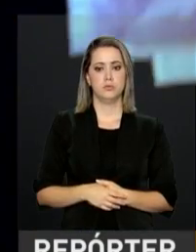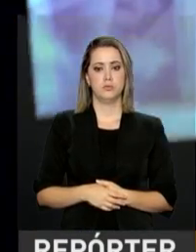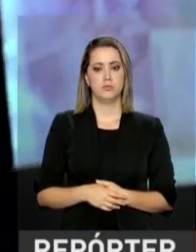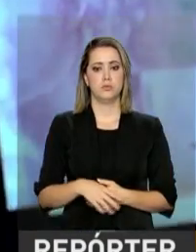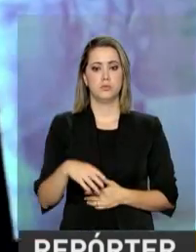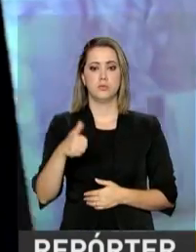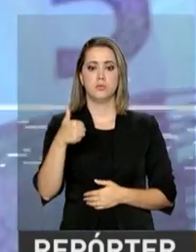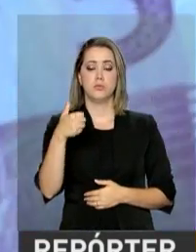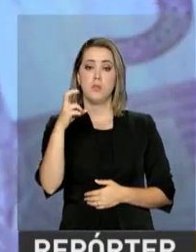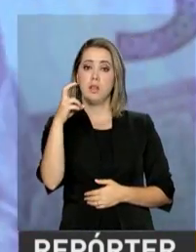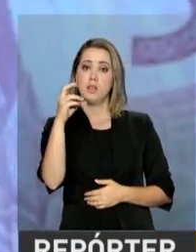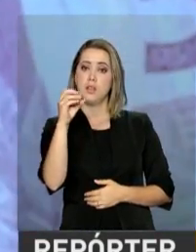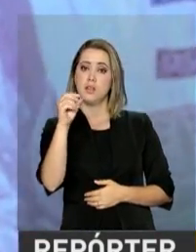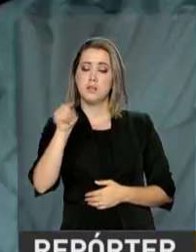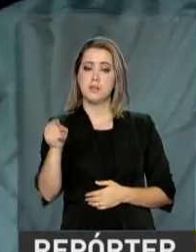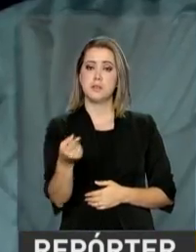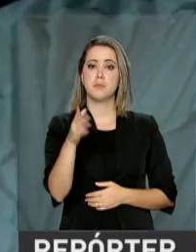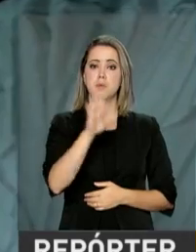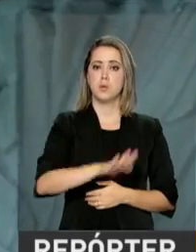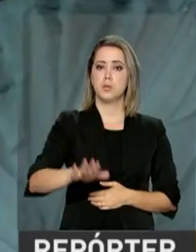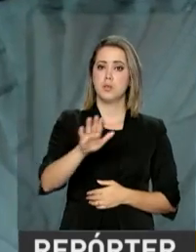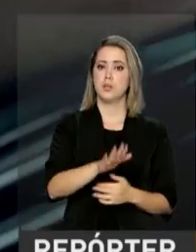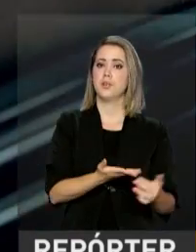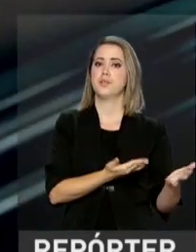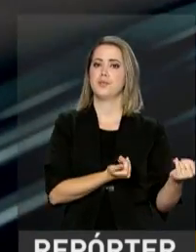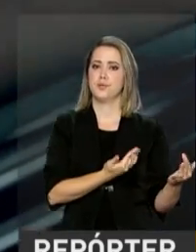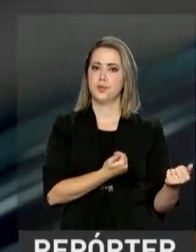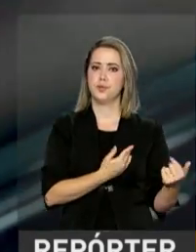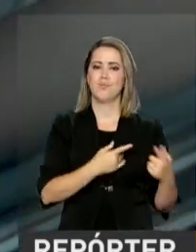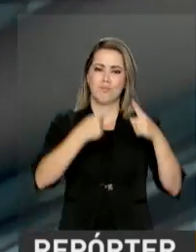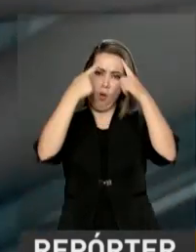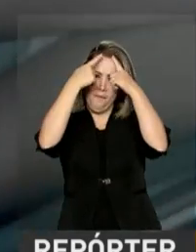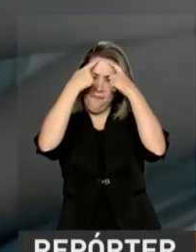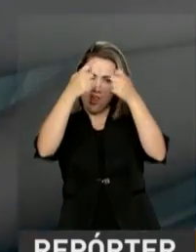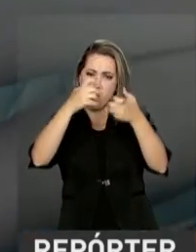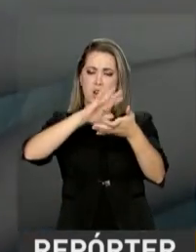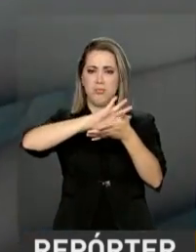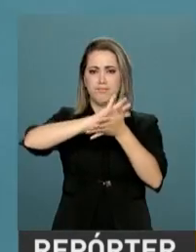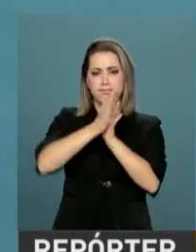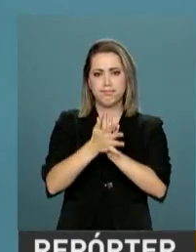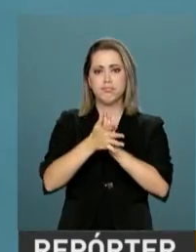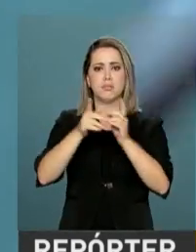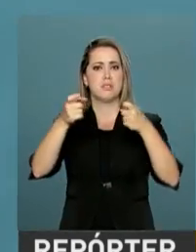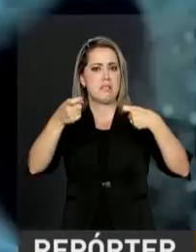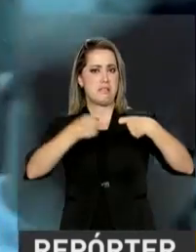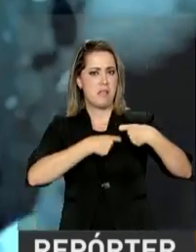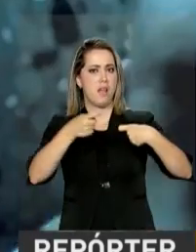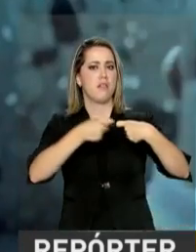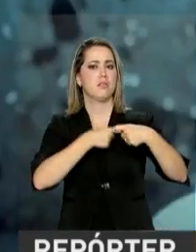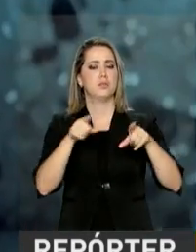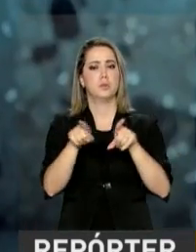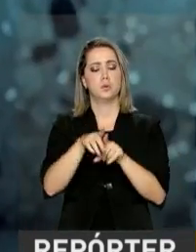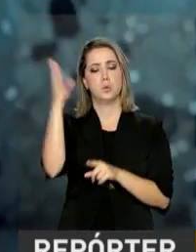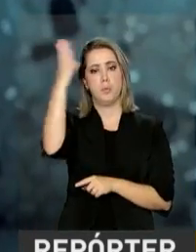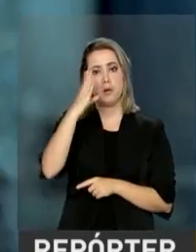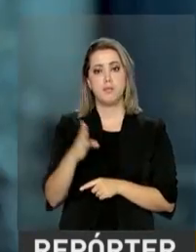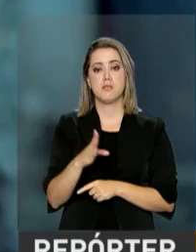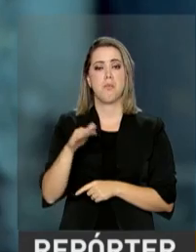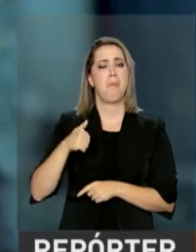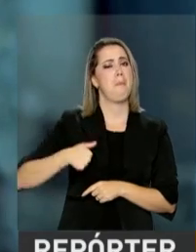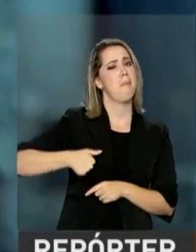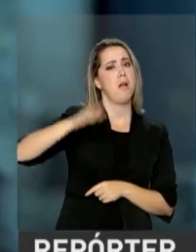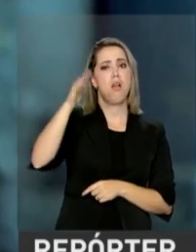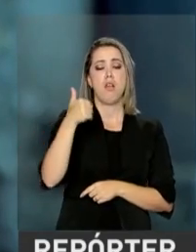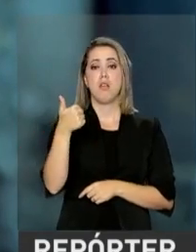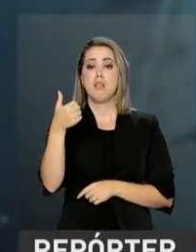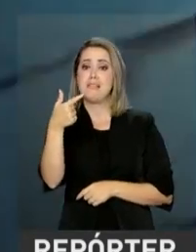cerca de 500.000 crianças e adolescentes são explorados sexualmente no Brasil a maioria delas